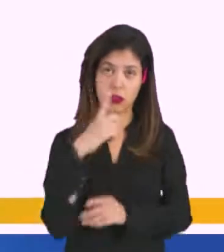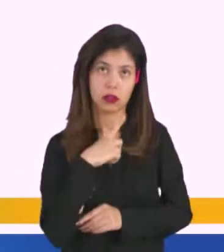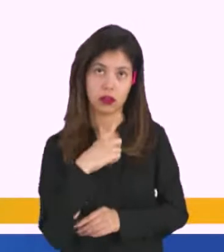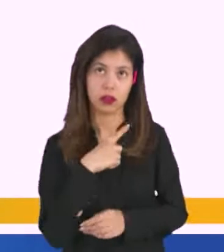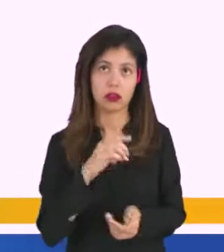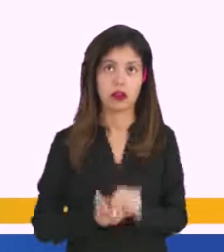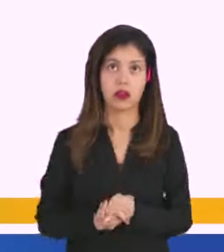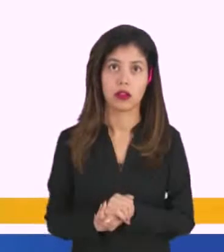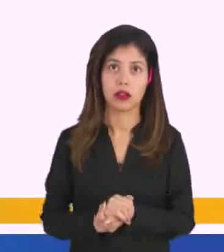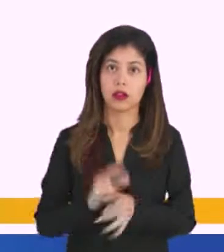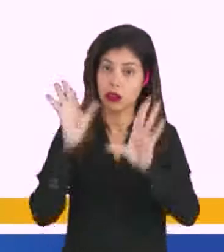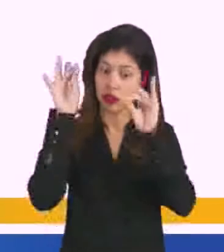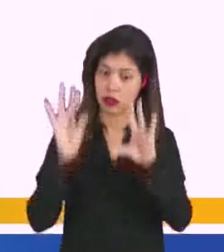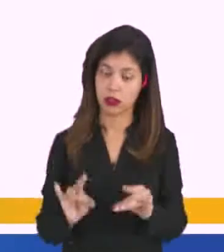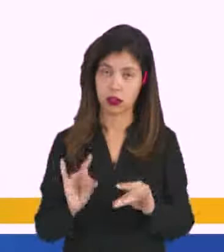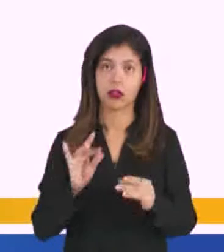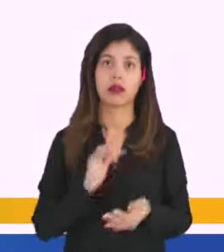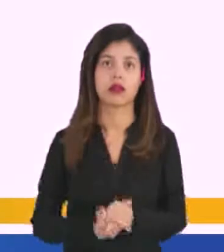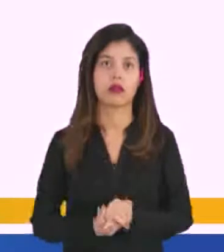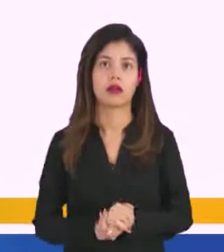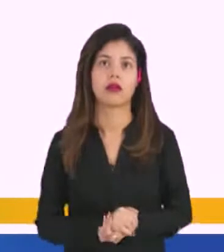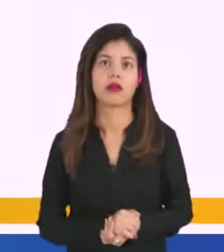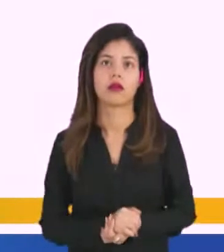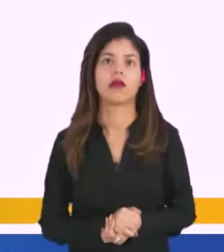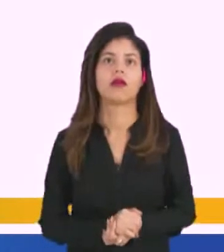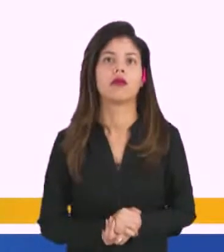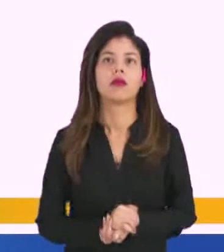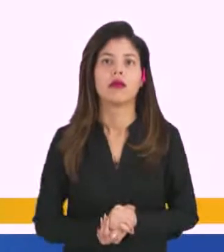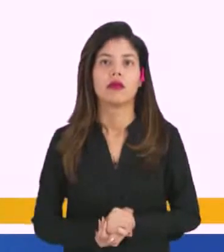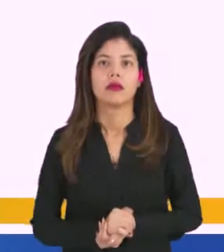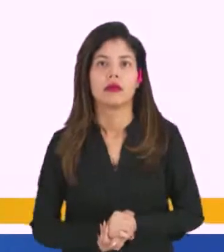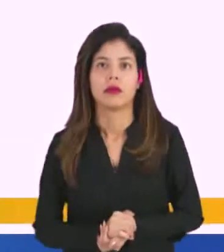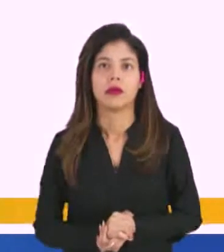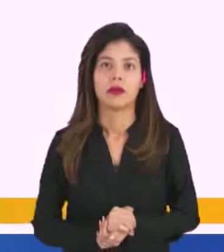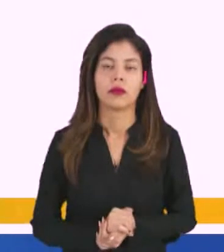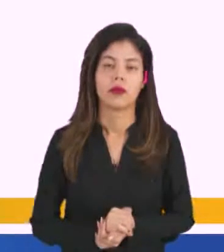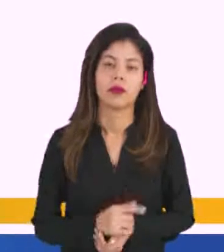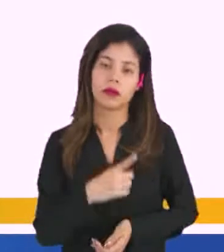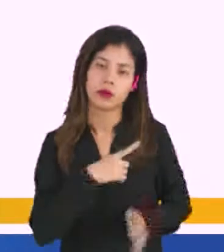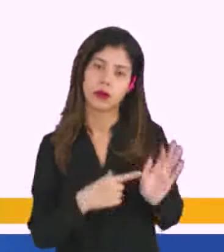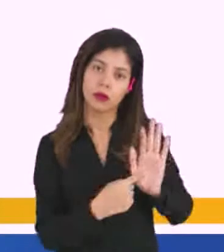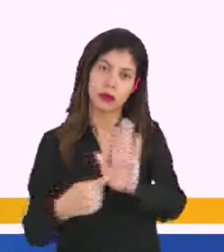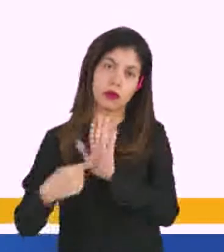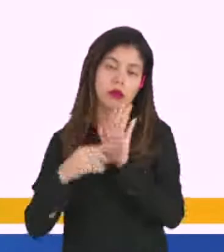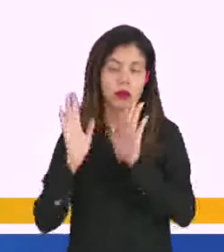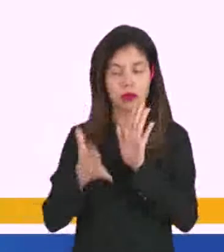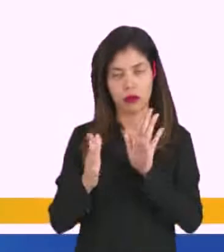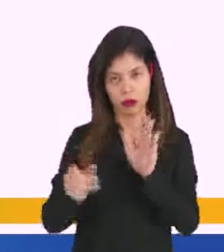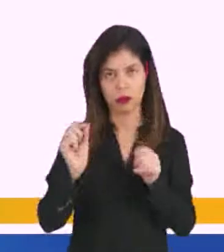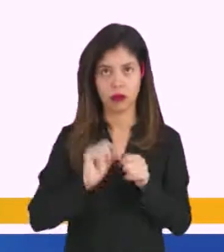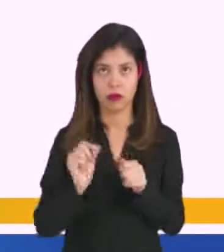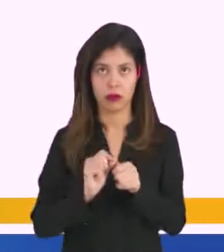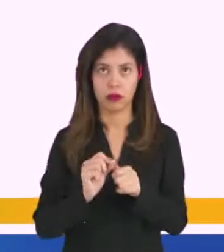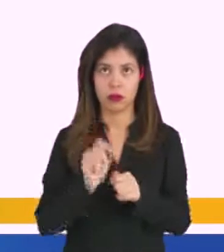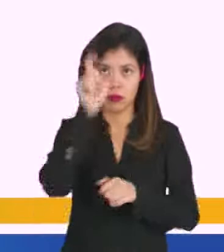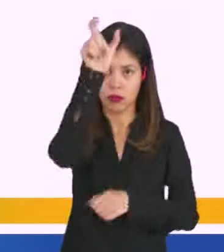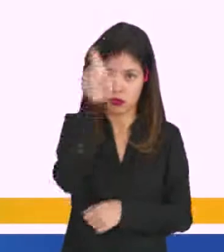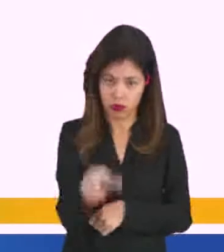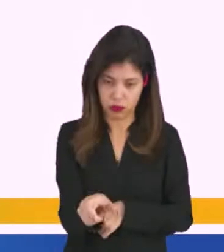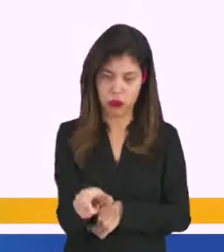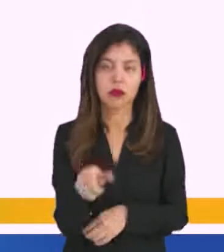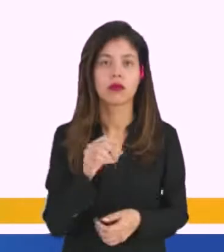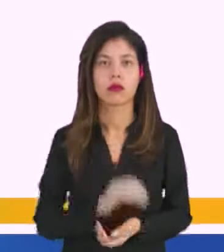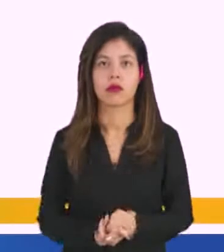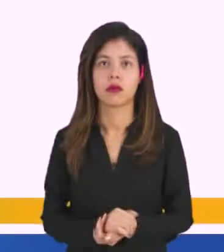gols feito por cada um dos seus jogadores, né? Essa representação aí já está feita no eixo horizontal,